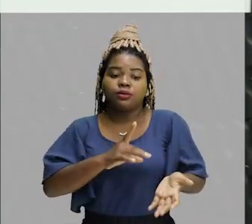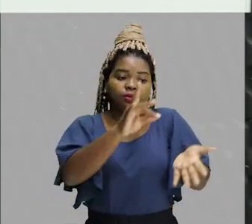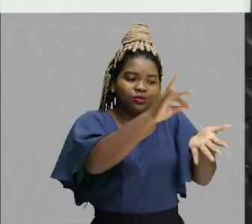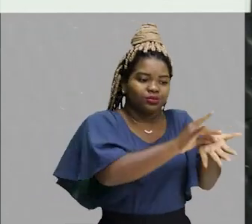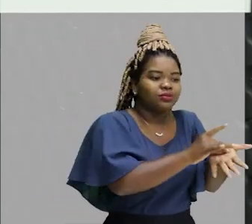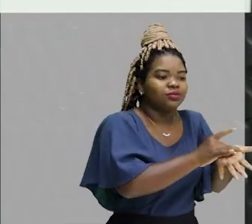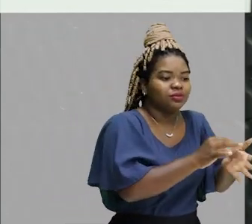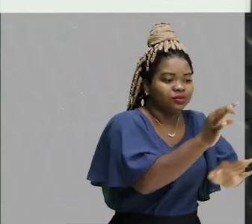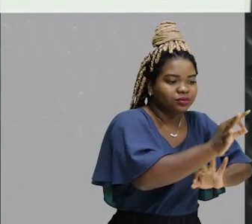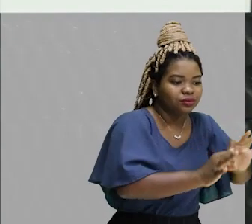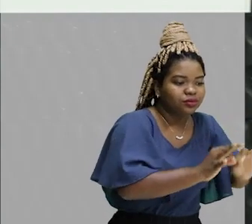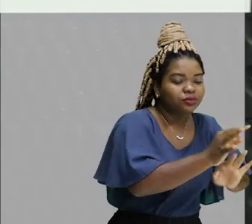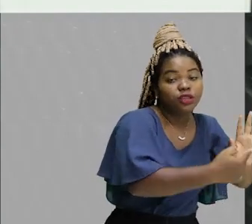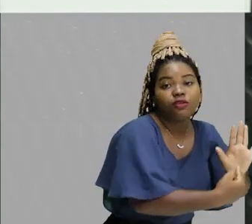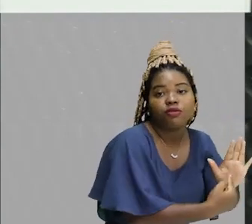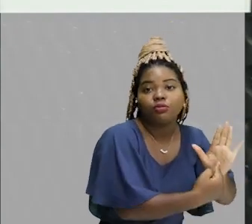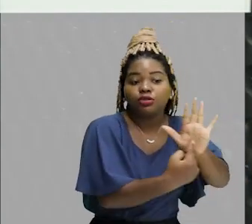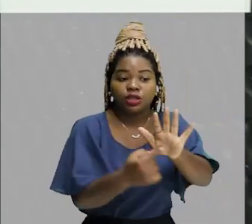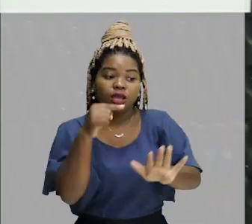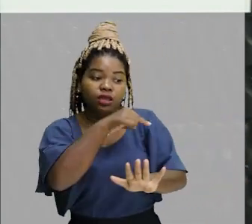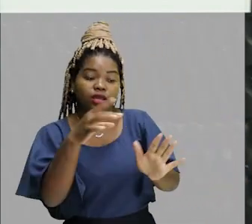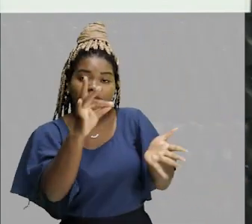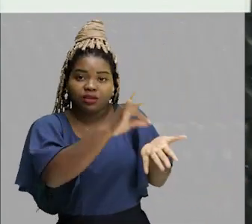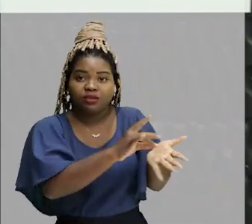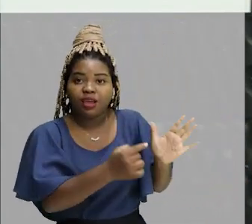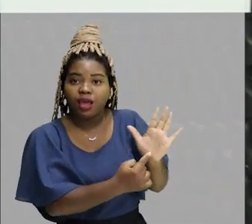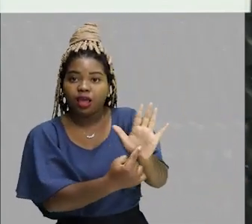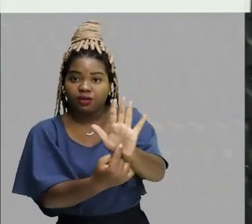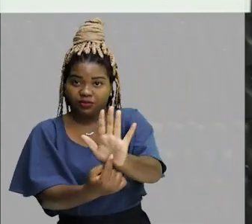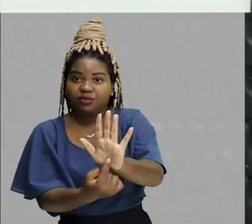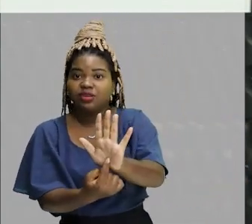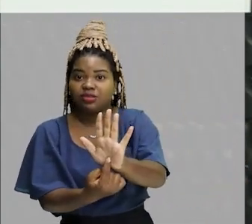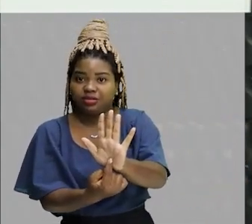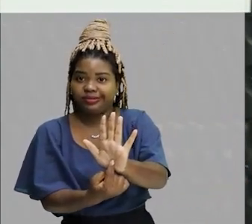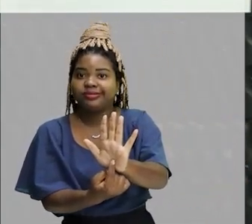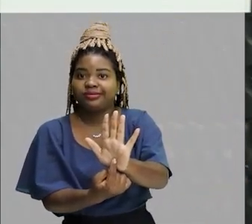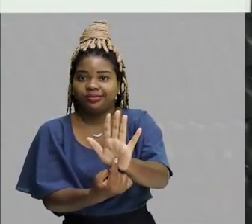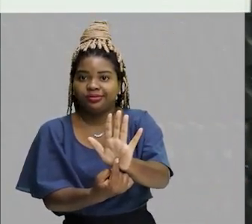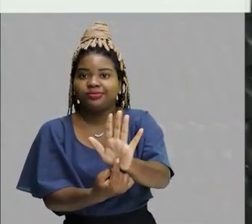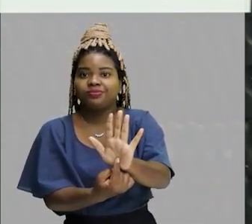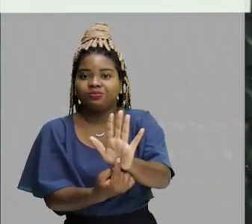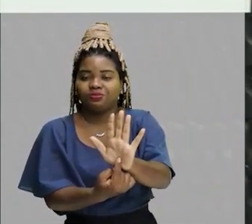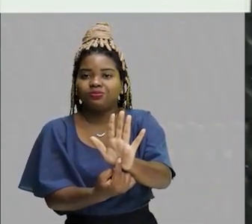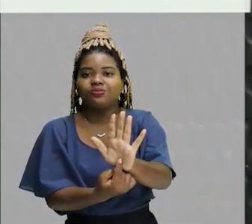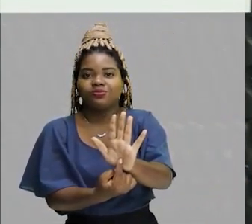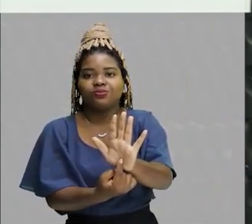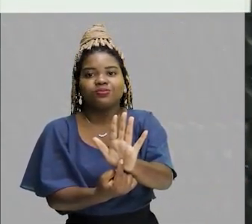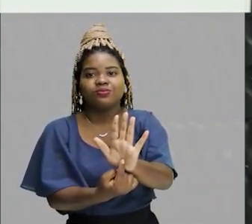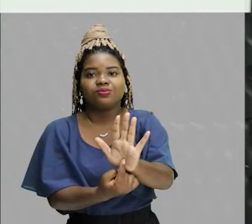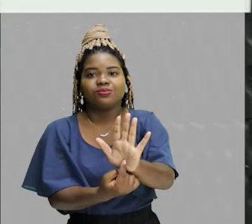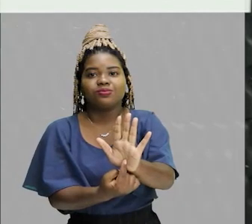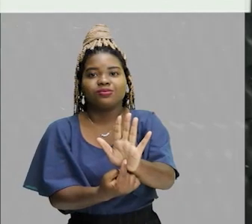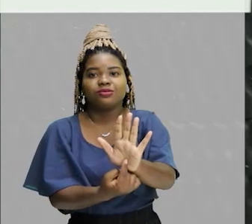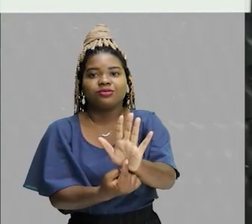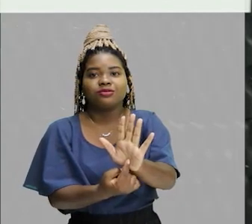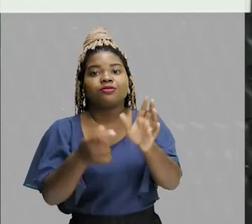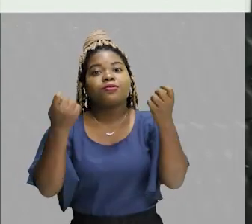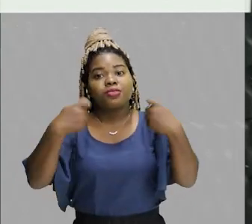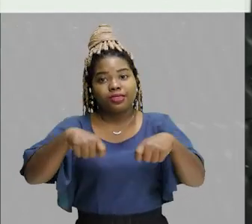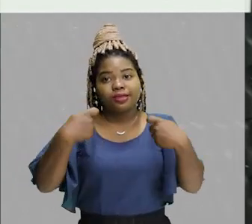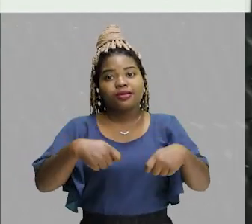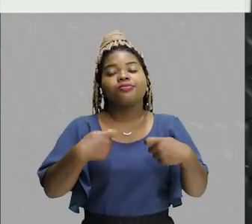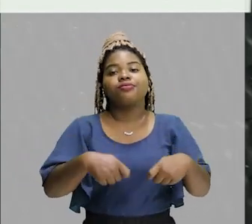pré-estabelecida e vai mostrar que esta verdade ela é evidente, ela é demonstrável e comprovada.